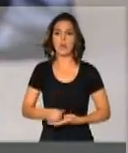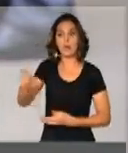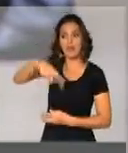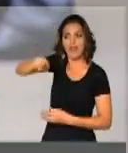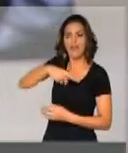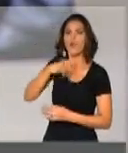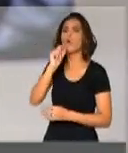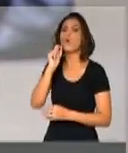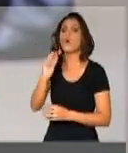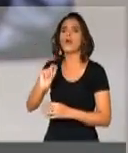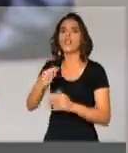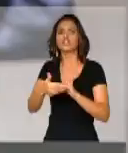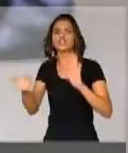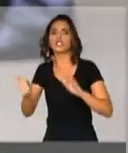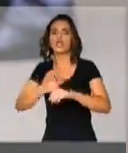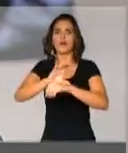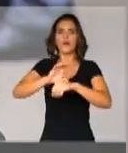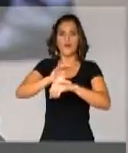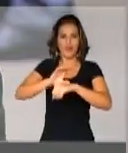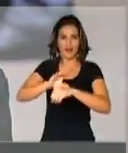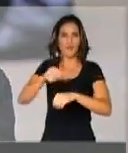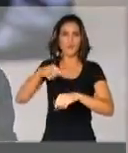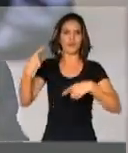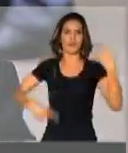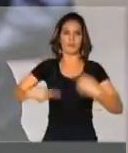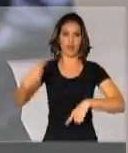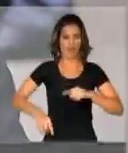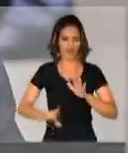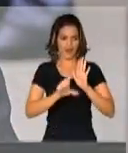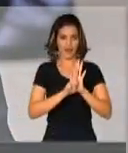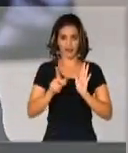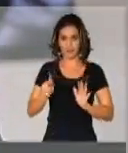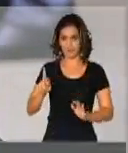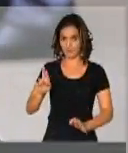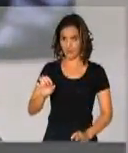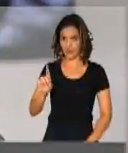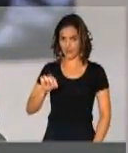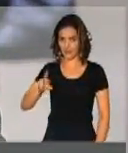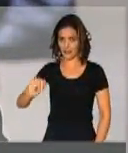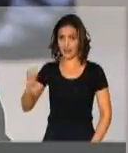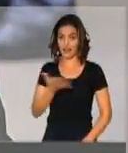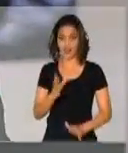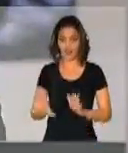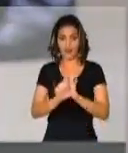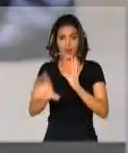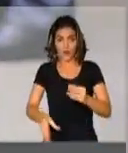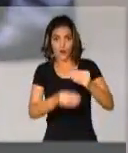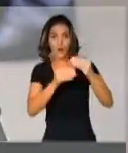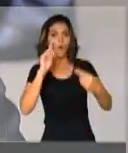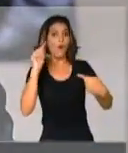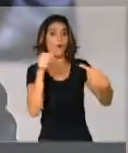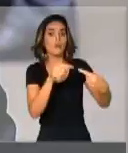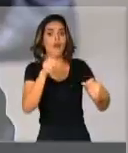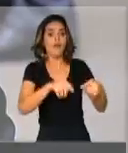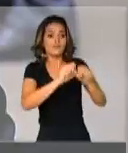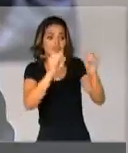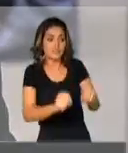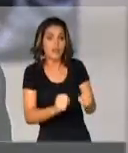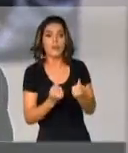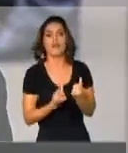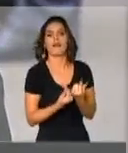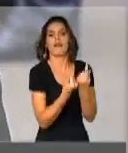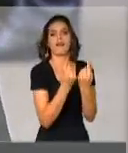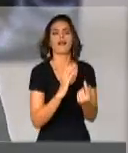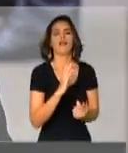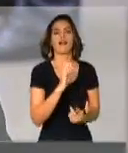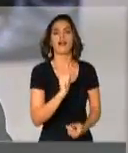estão desconstitucionalizando o debate da Previdência para trabalhar através de lei complementar. O grande objetivo é o sistema de capitalização